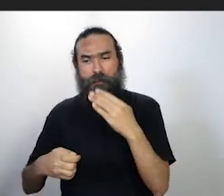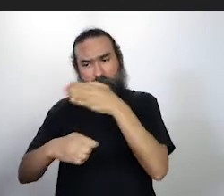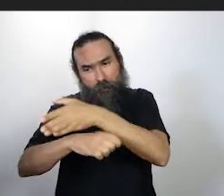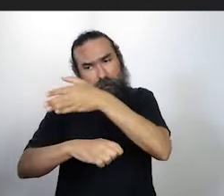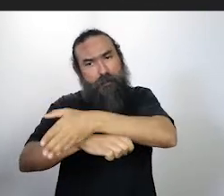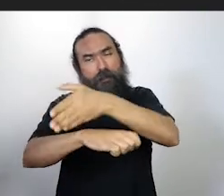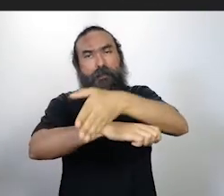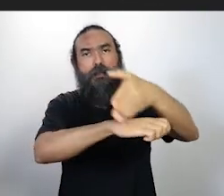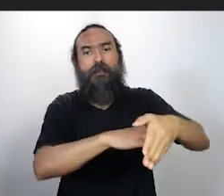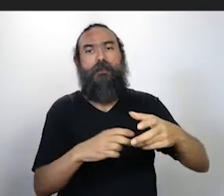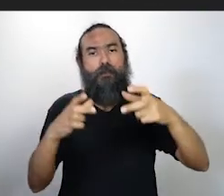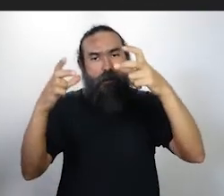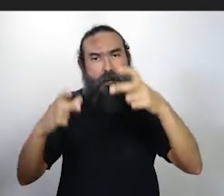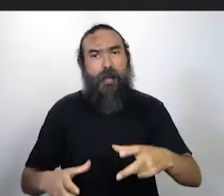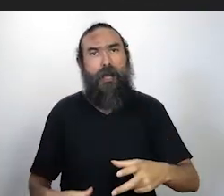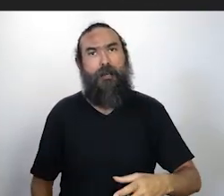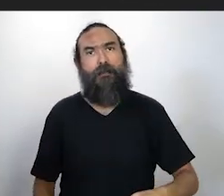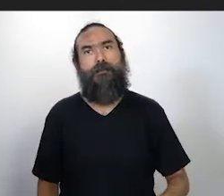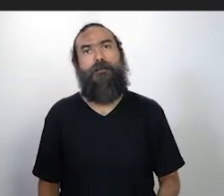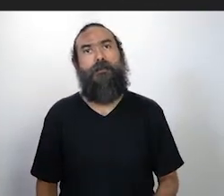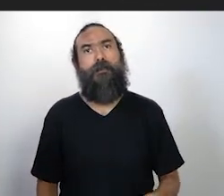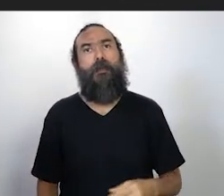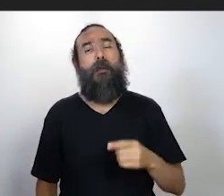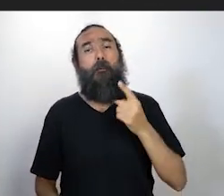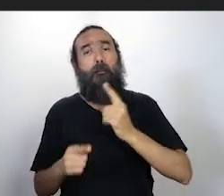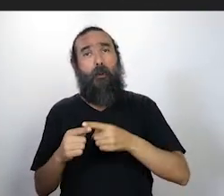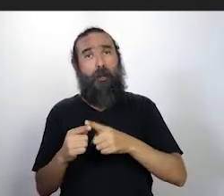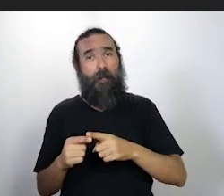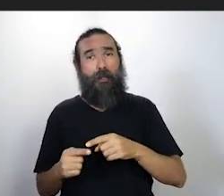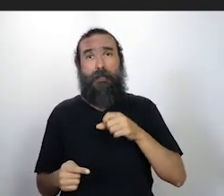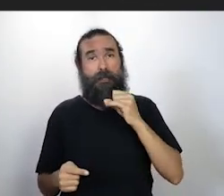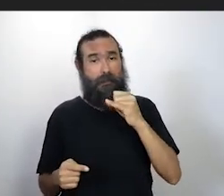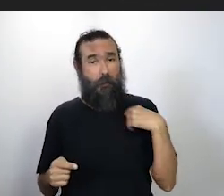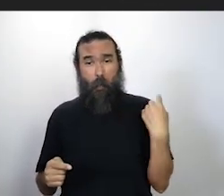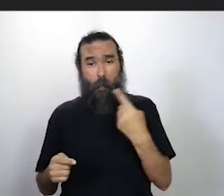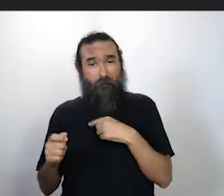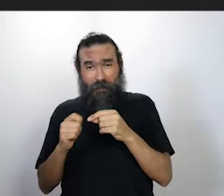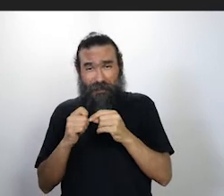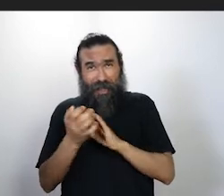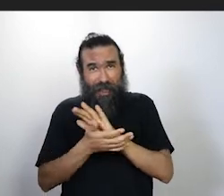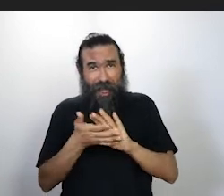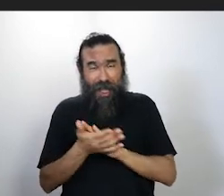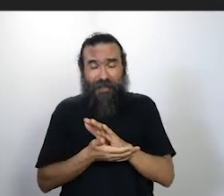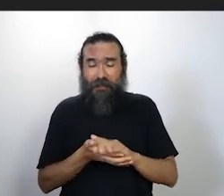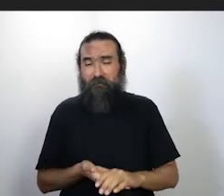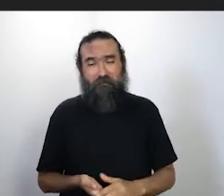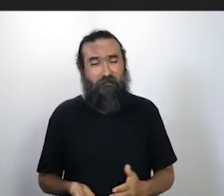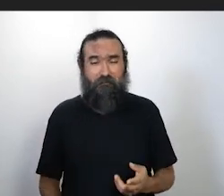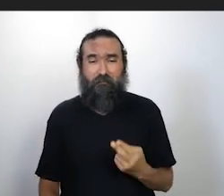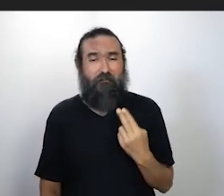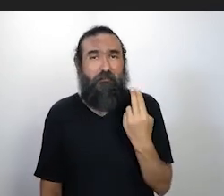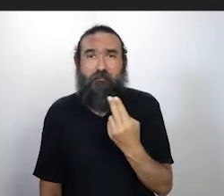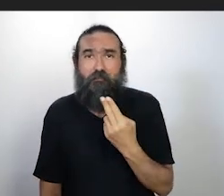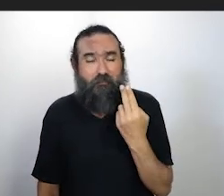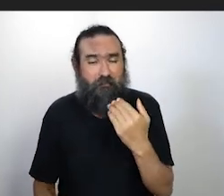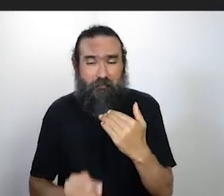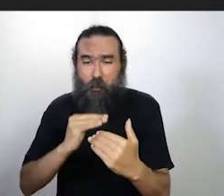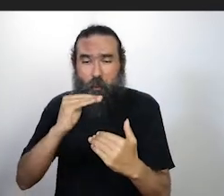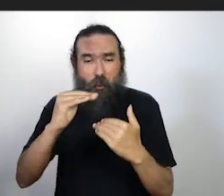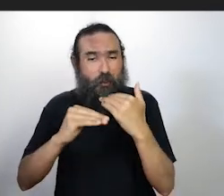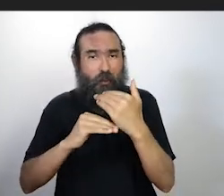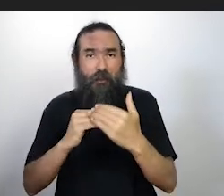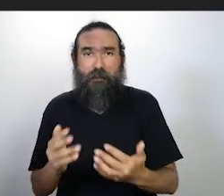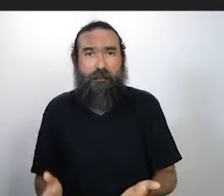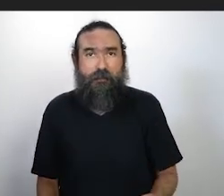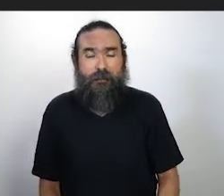e vá ocupando esses espaços, porque de livre e espontânea vontade, eu acho que esse espaço não se constrói. Eu volto lá